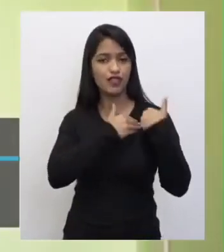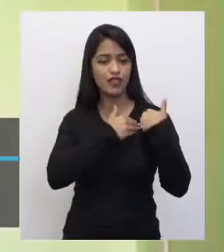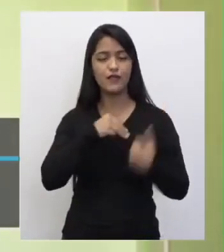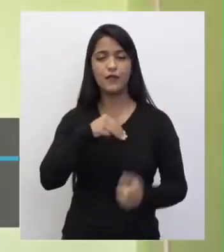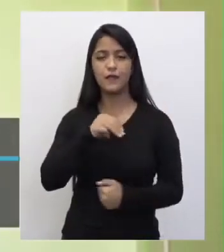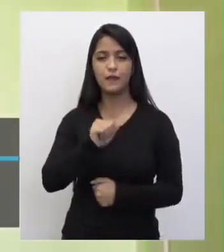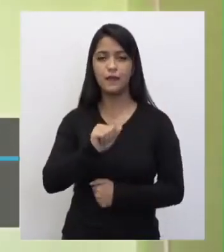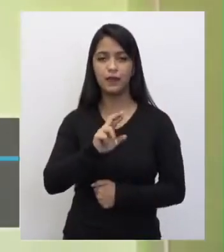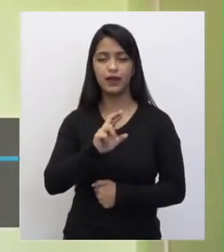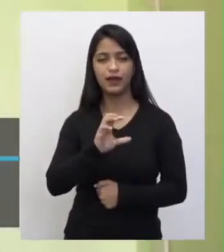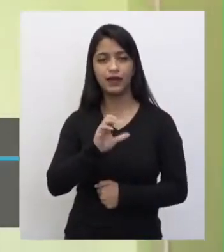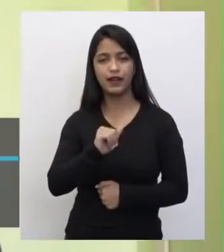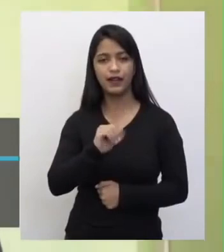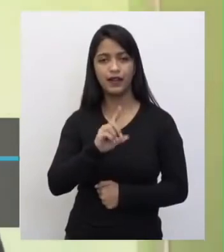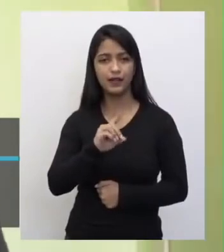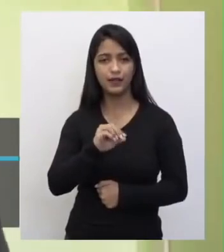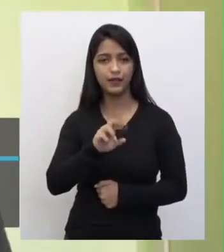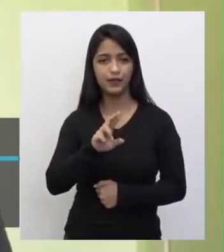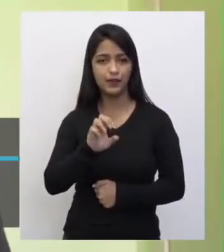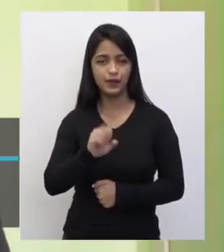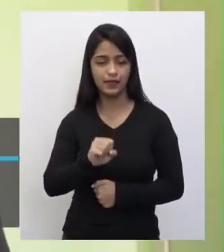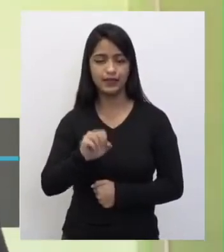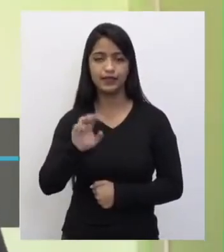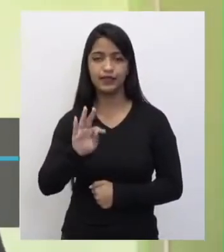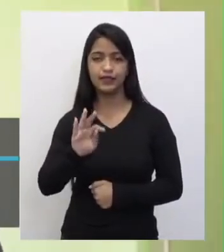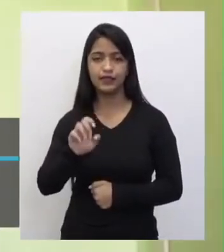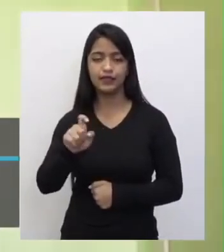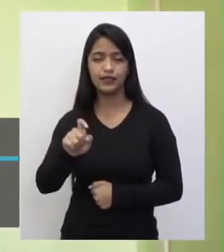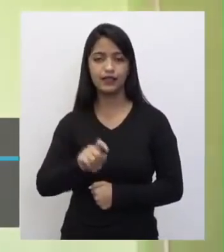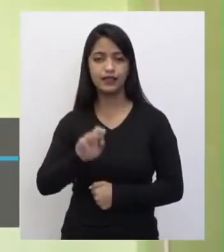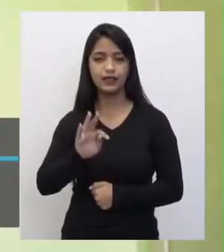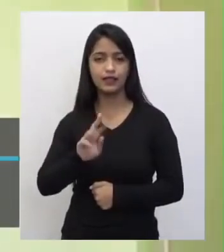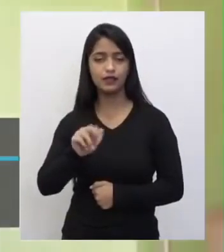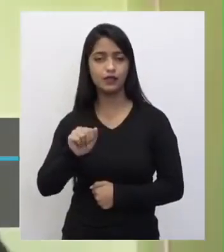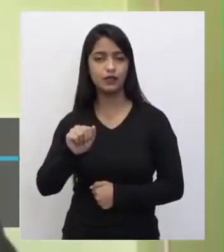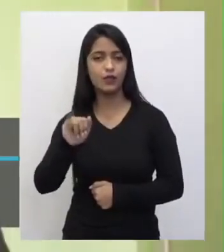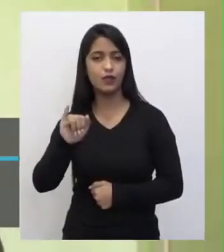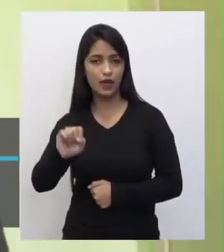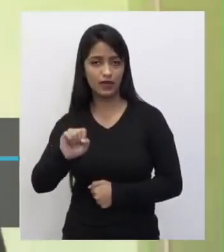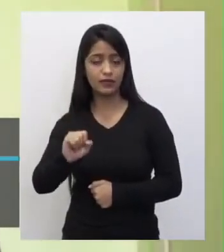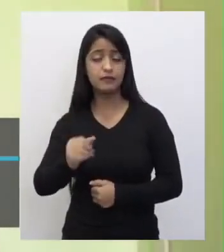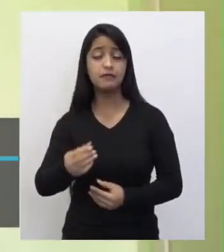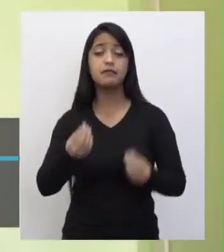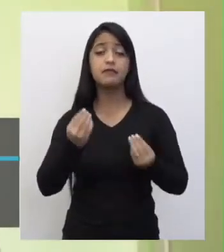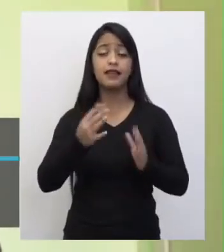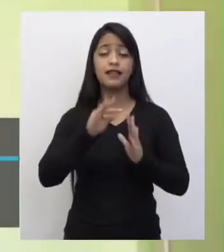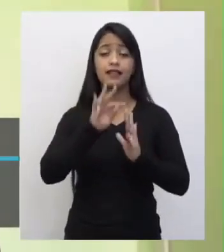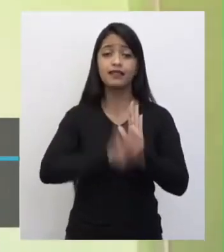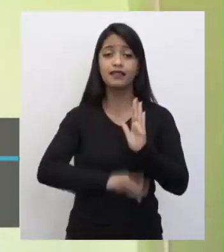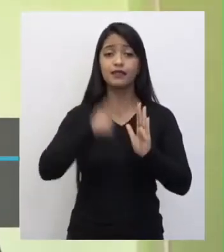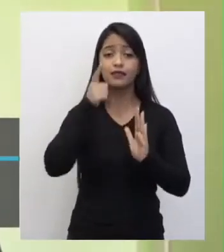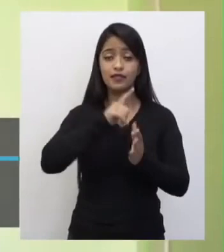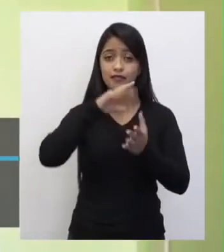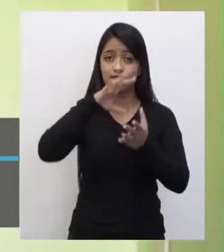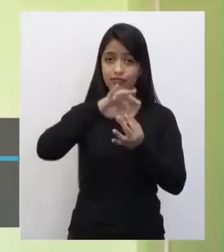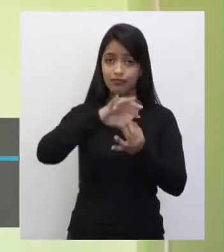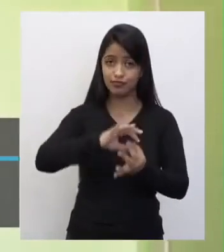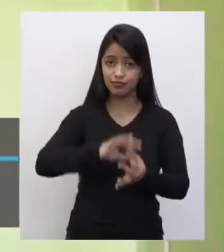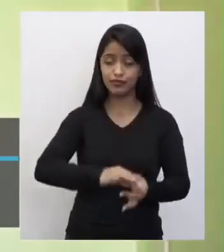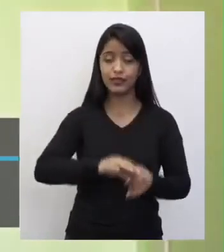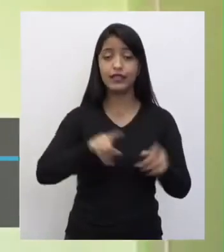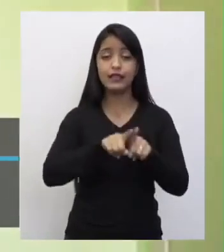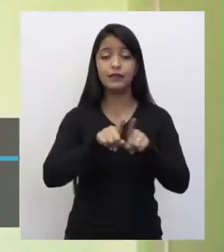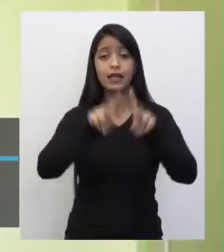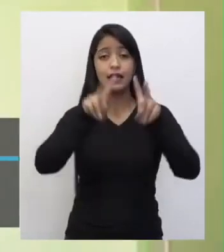marcadores textuais que vão gerar a coesão textual e, por sua vez, vai gerar a progressão temática,